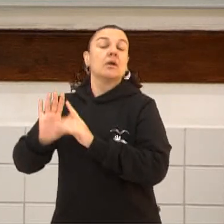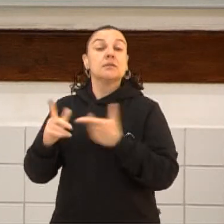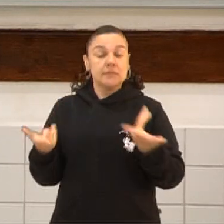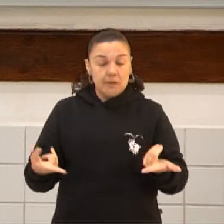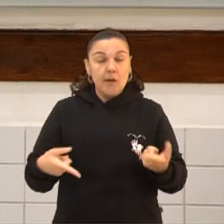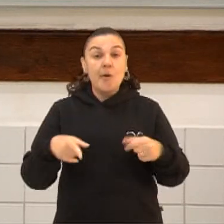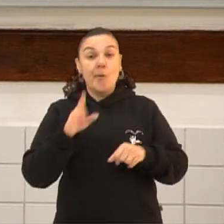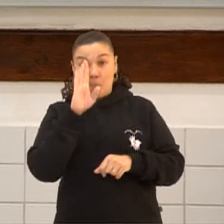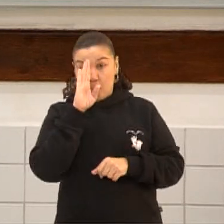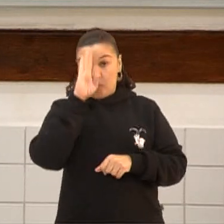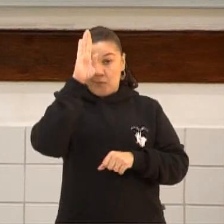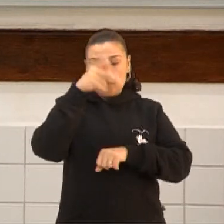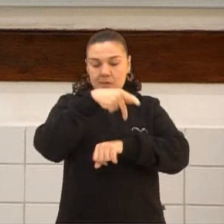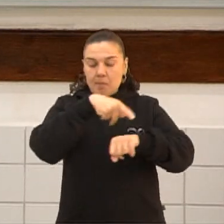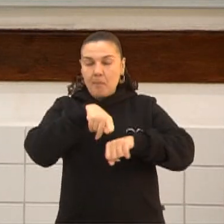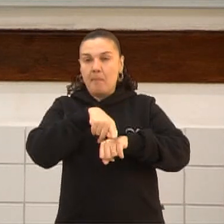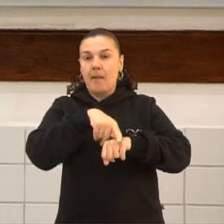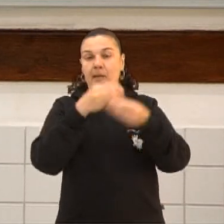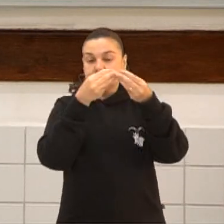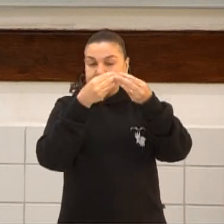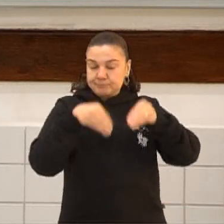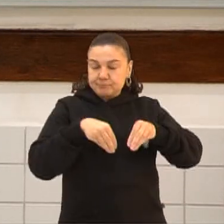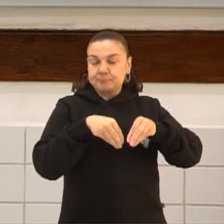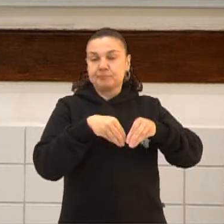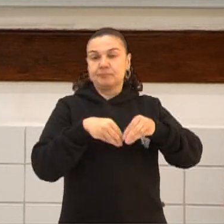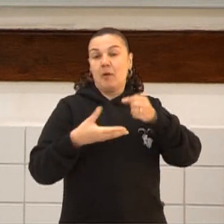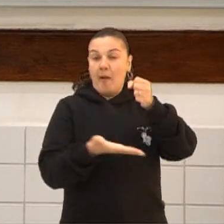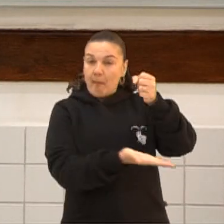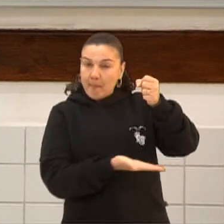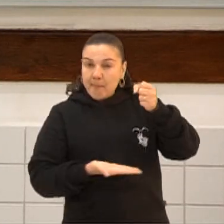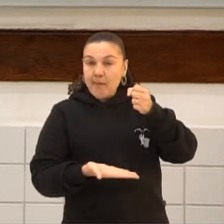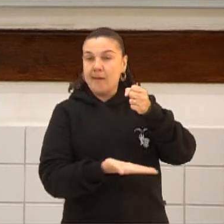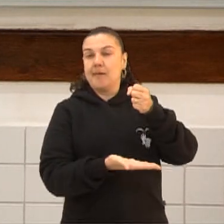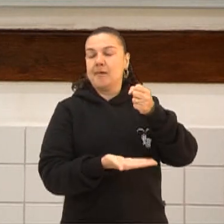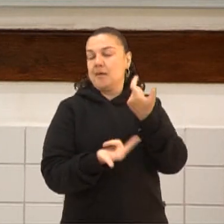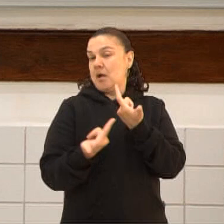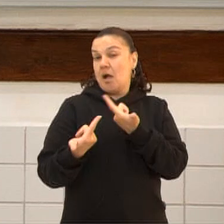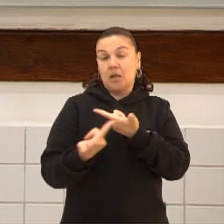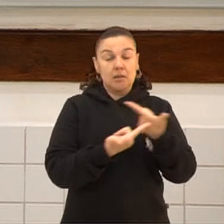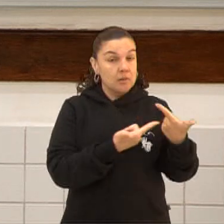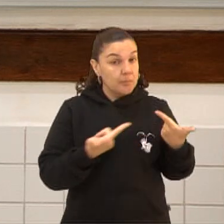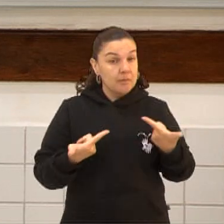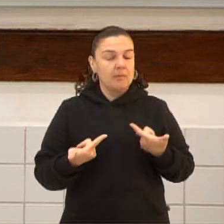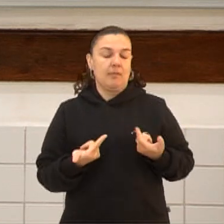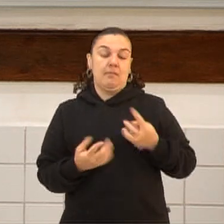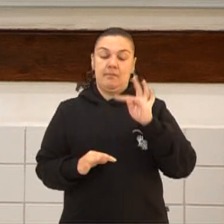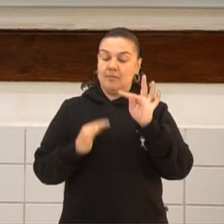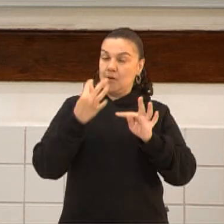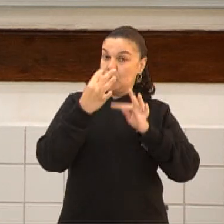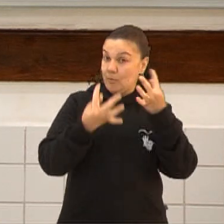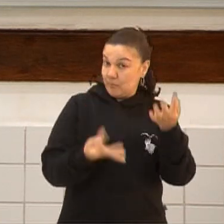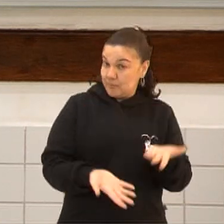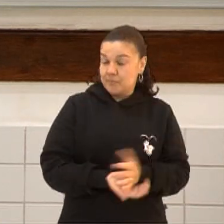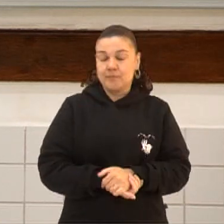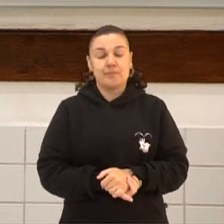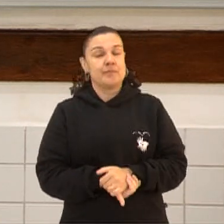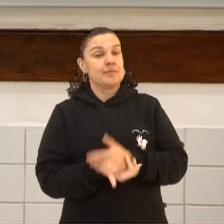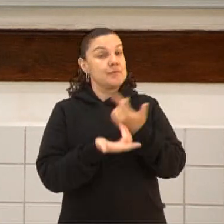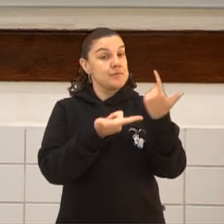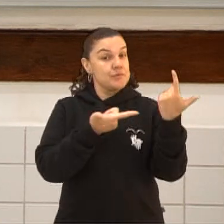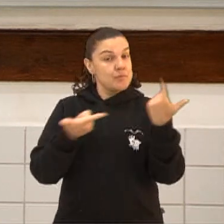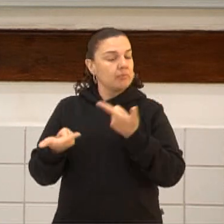países subdesenvolvidos, aqueles países que ainda não sobrevivem da tecnologia, não sobrevivem de um